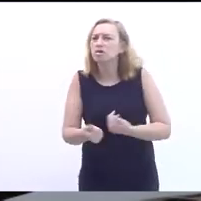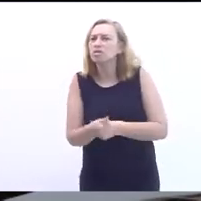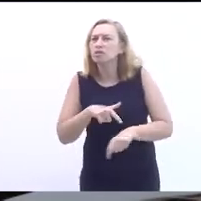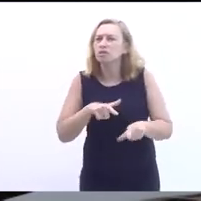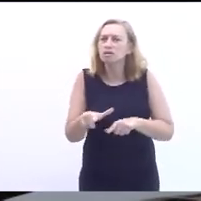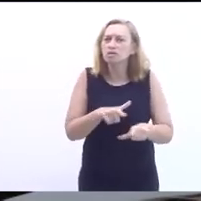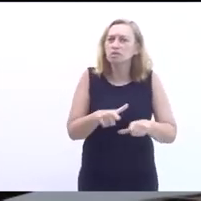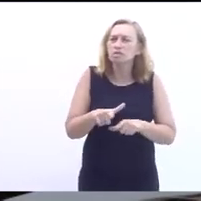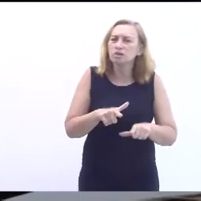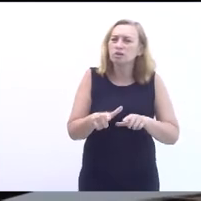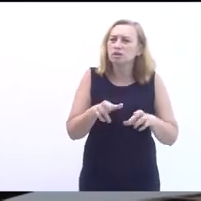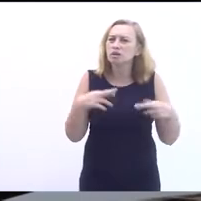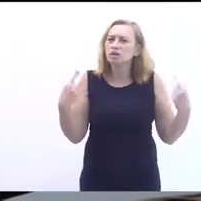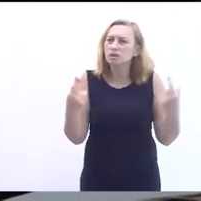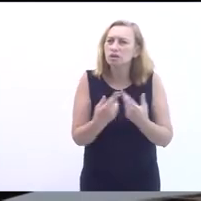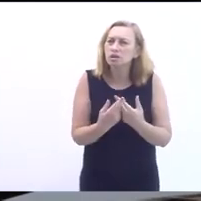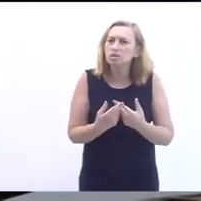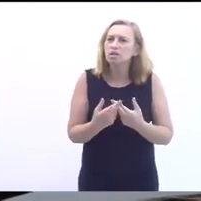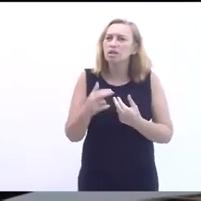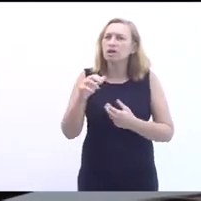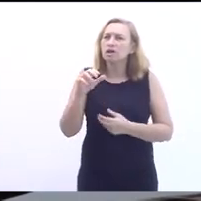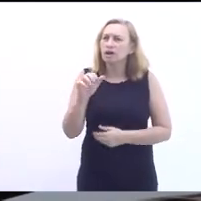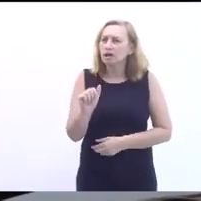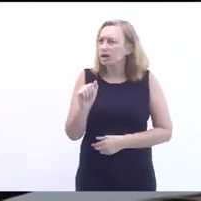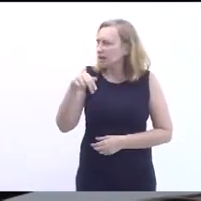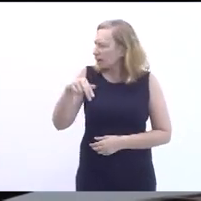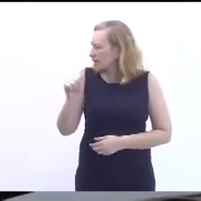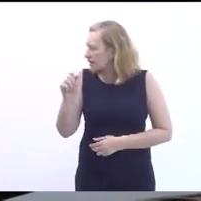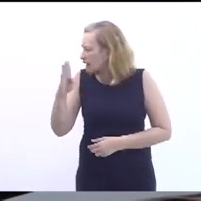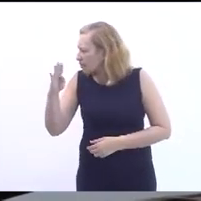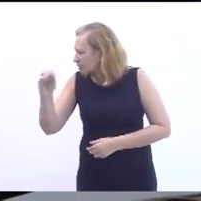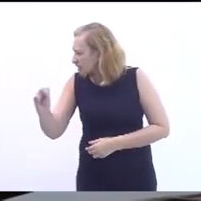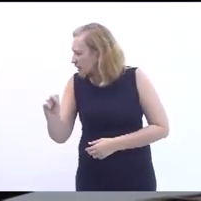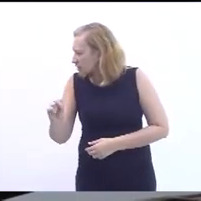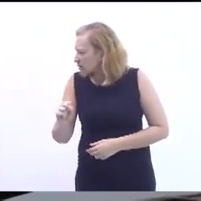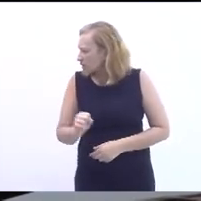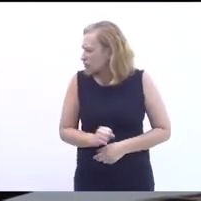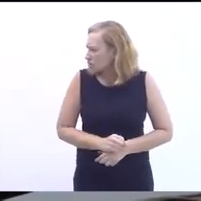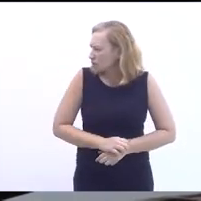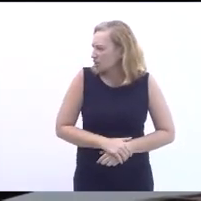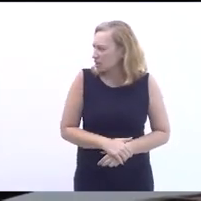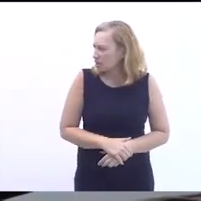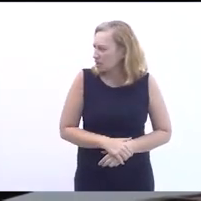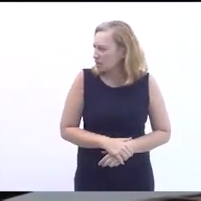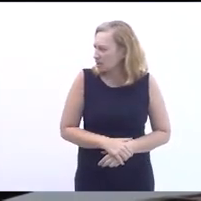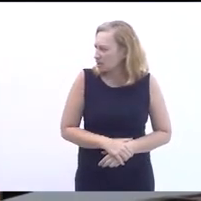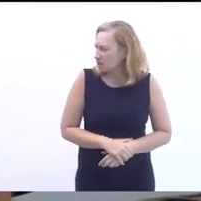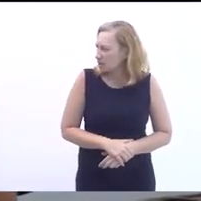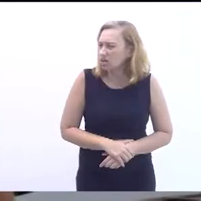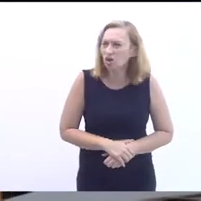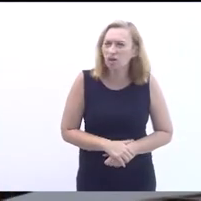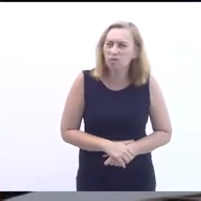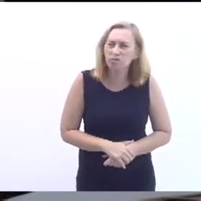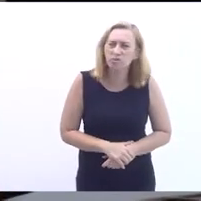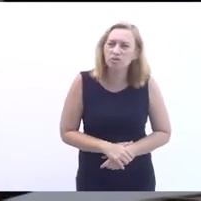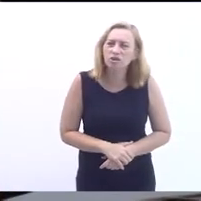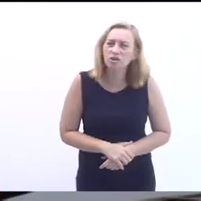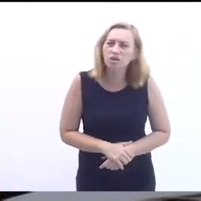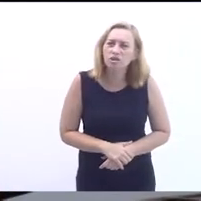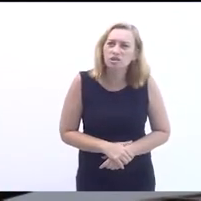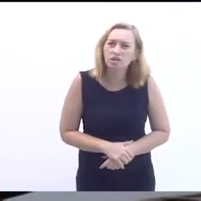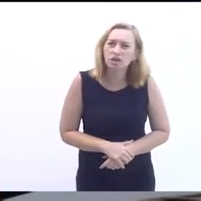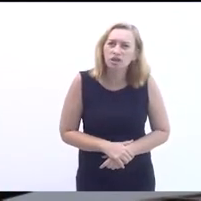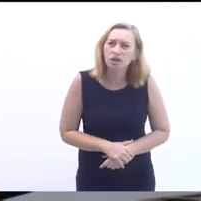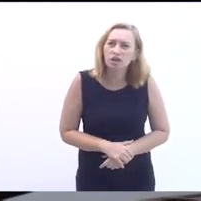trabalho nessa conferência ou relacionadas a primeira cinco é respeito de atenção psicossocial por da liberdade e